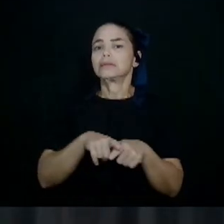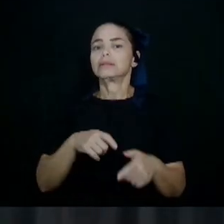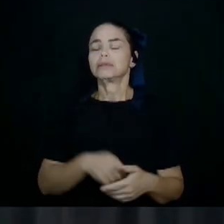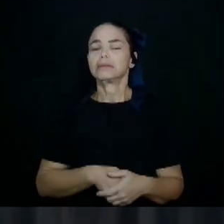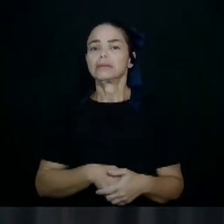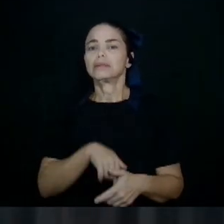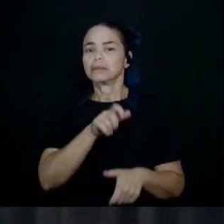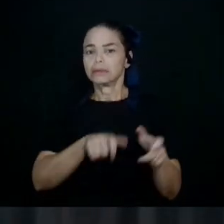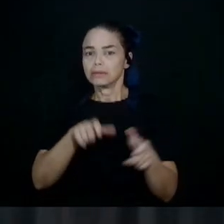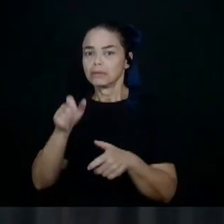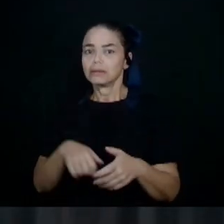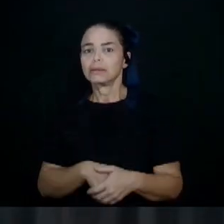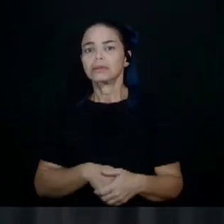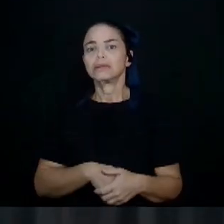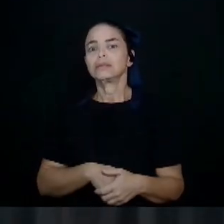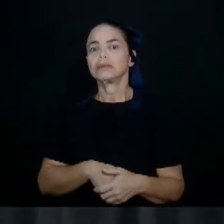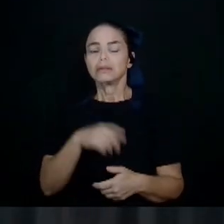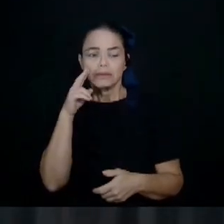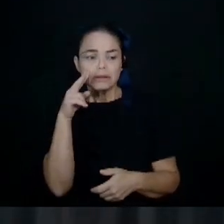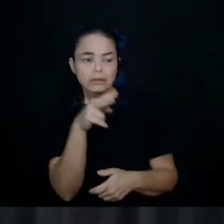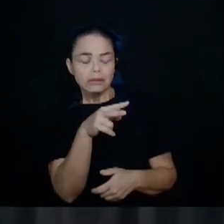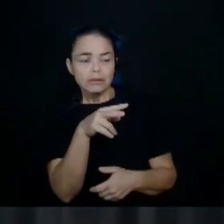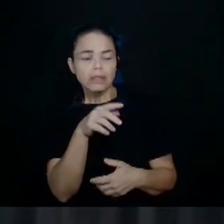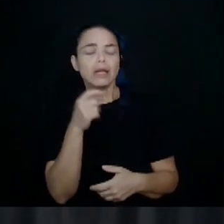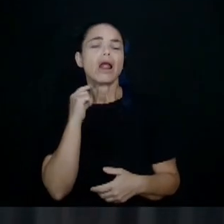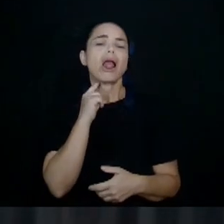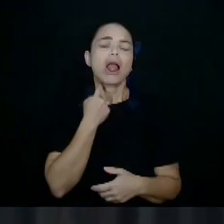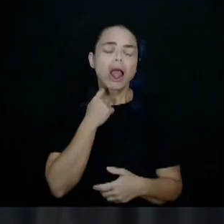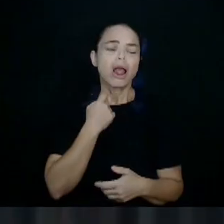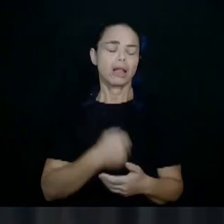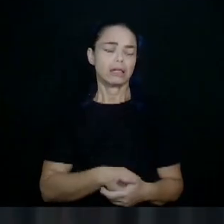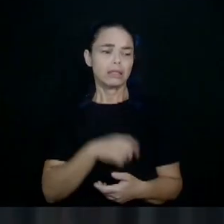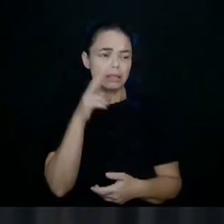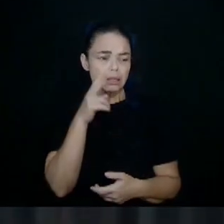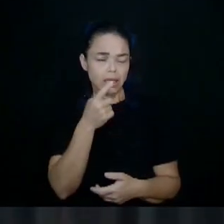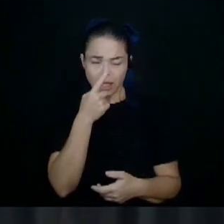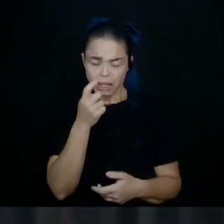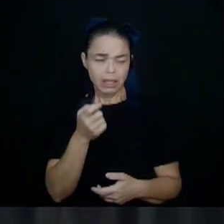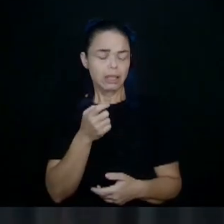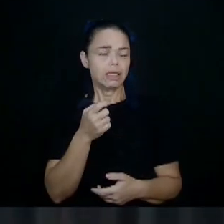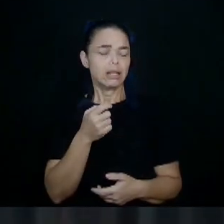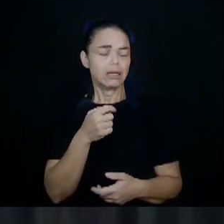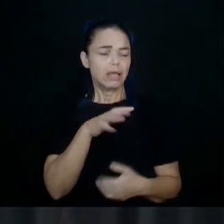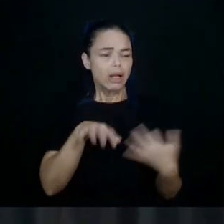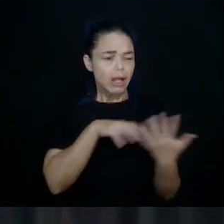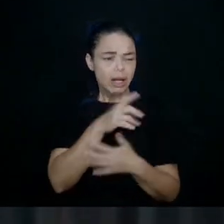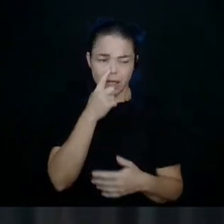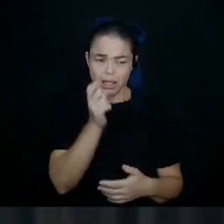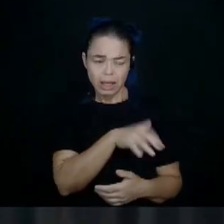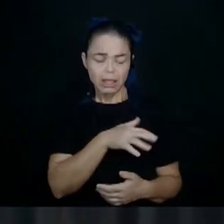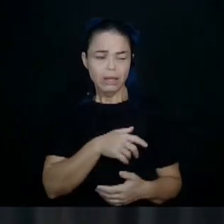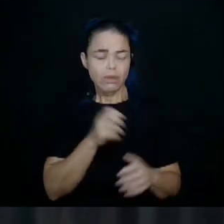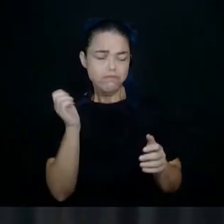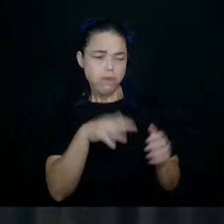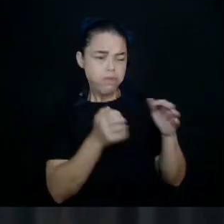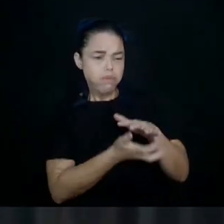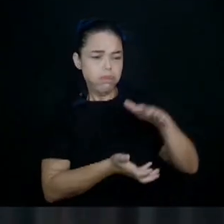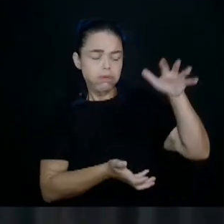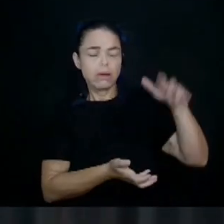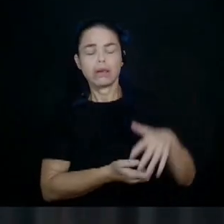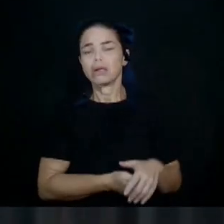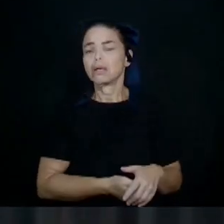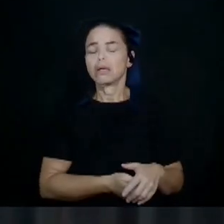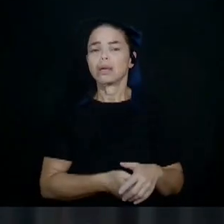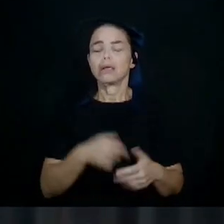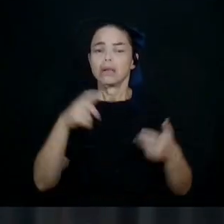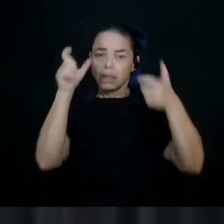de fora podem ver essa sujeira, enxergam essa bagunça. Agora, quem tem o transtorno de acumulação, ele não vê aquilo como sujeira, como